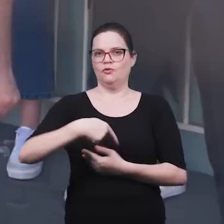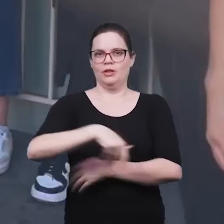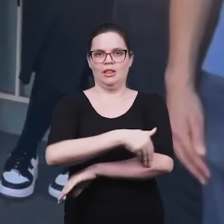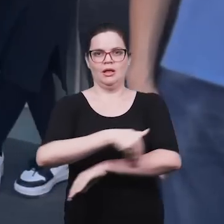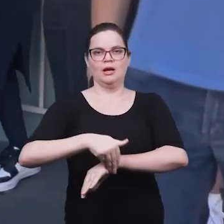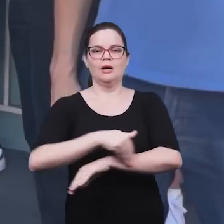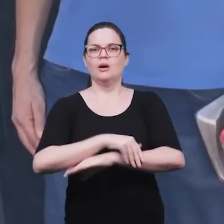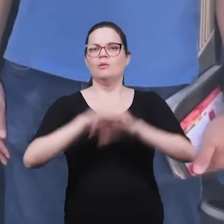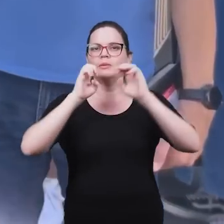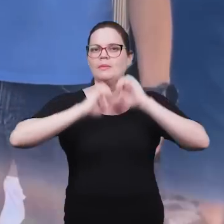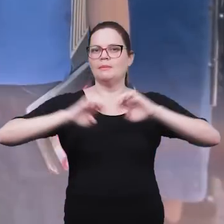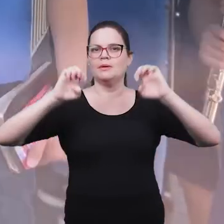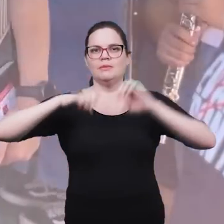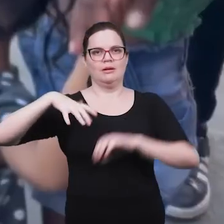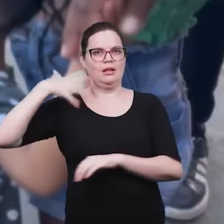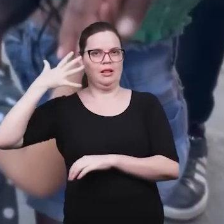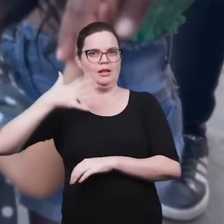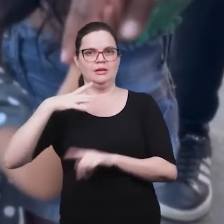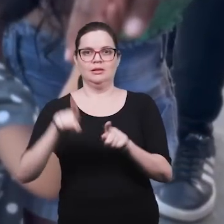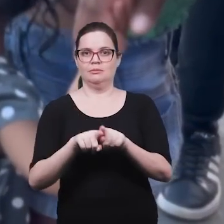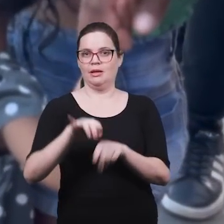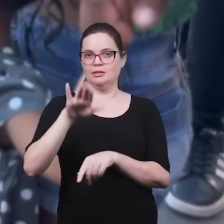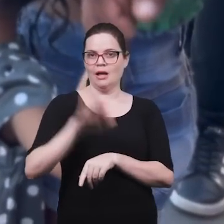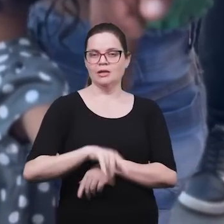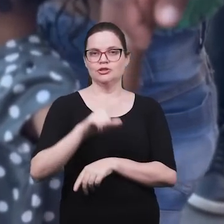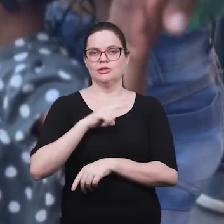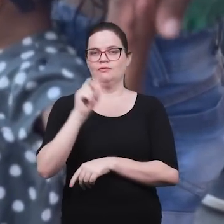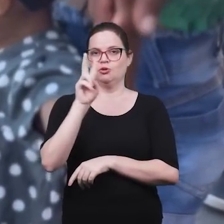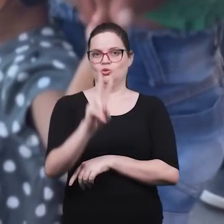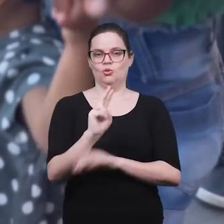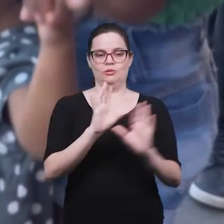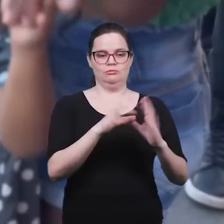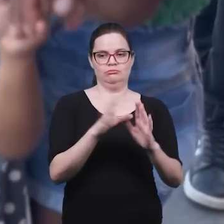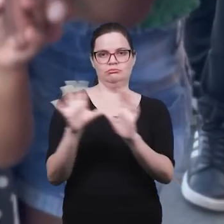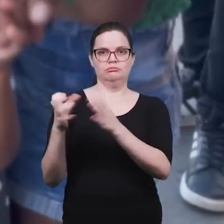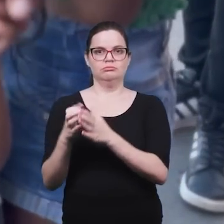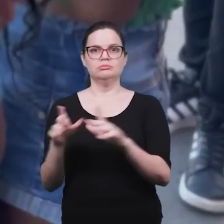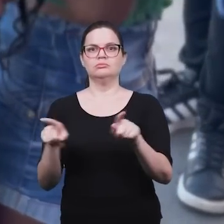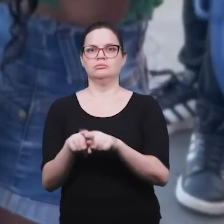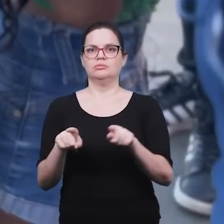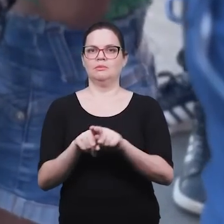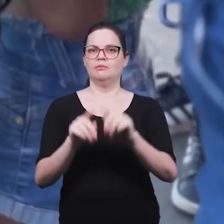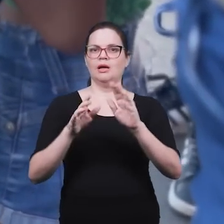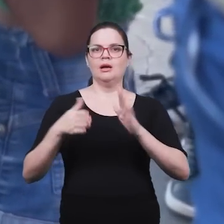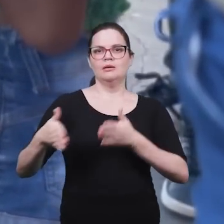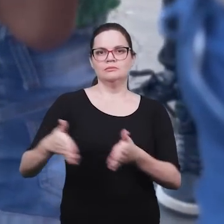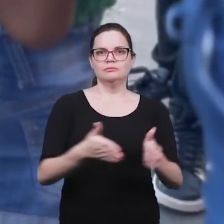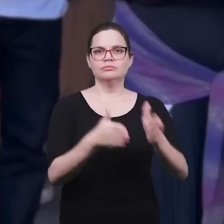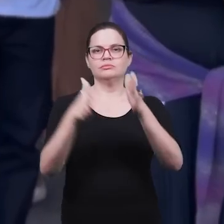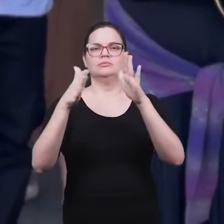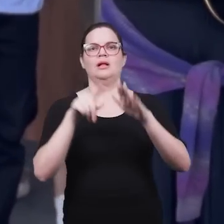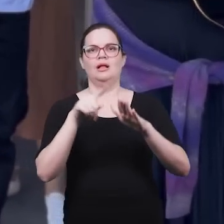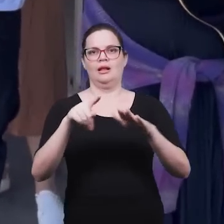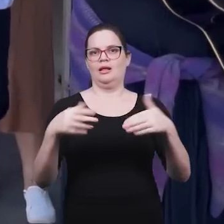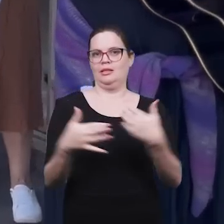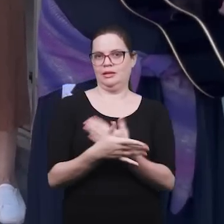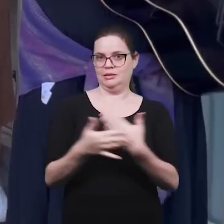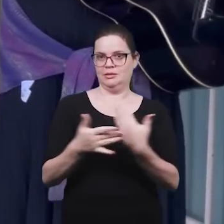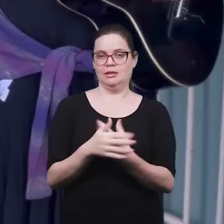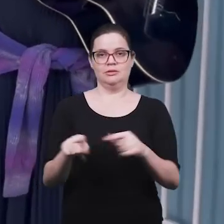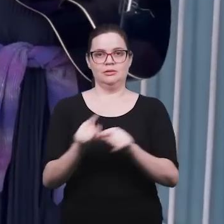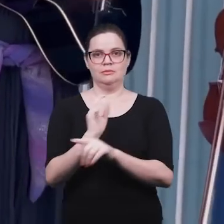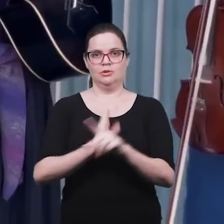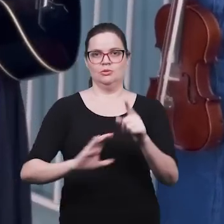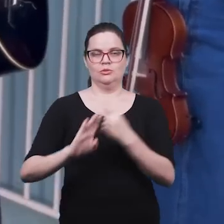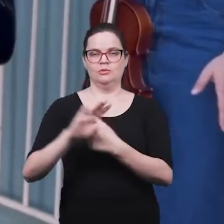para anunciar a mensagem da salvação. À tarde, eles se dividiram em 2 grupos e percorreram pelos bairros da cidade. E sobre o